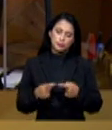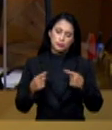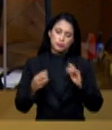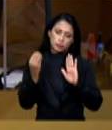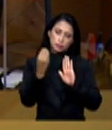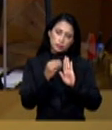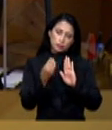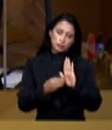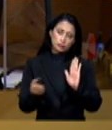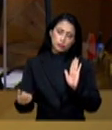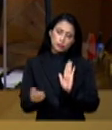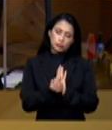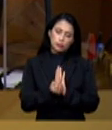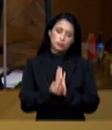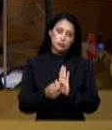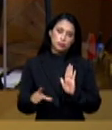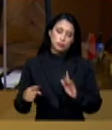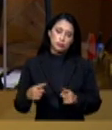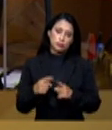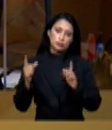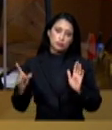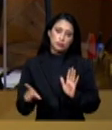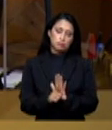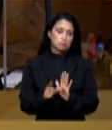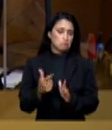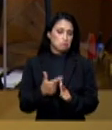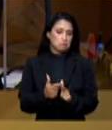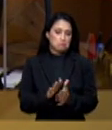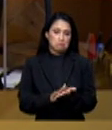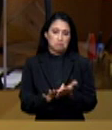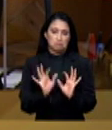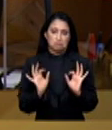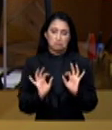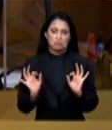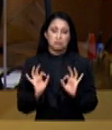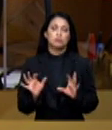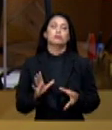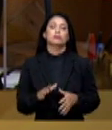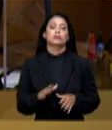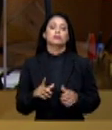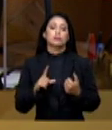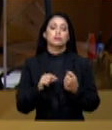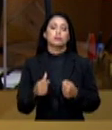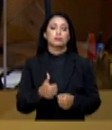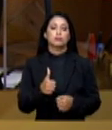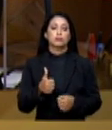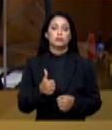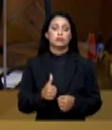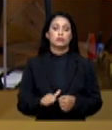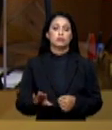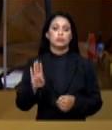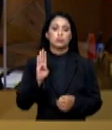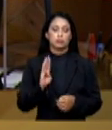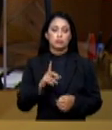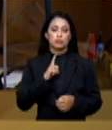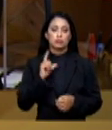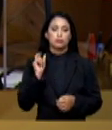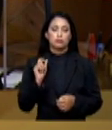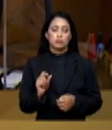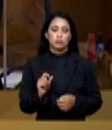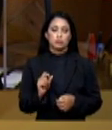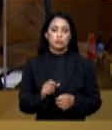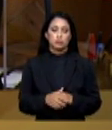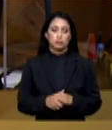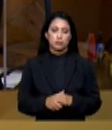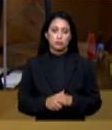com as disposições do novo Marco legal nenhum problema em especial com o artigo 11 B do novo diploma que define os contratos de